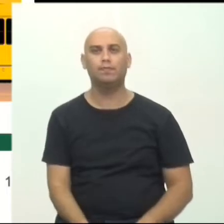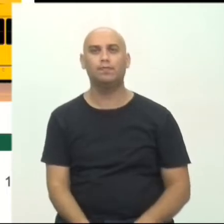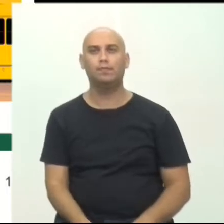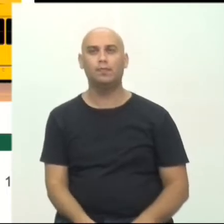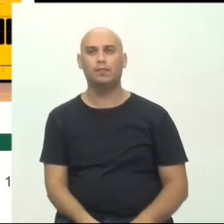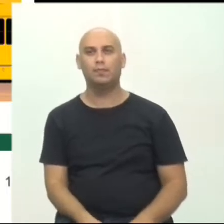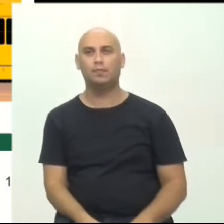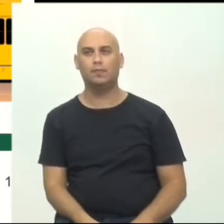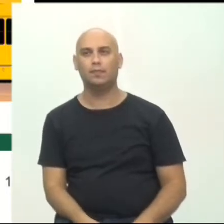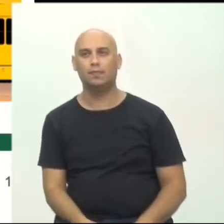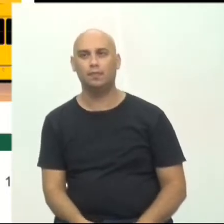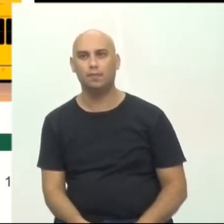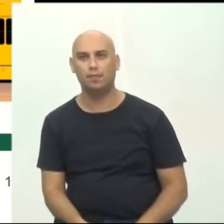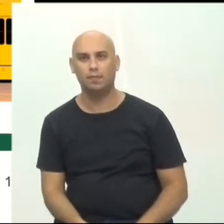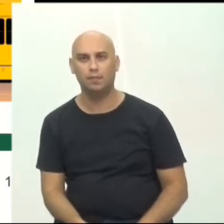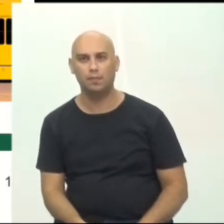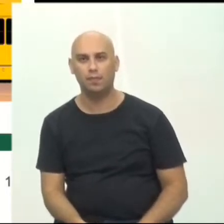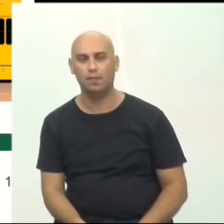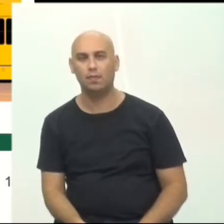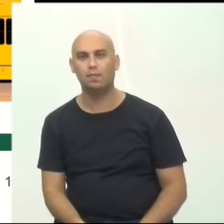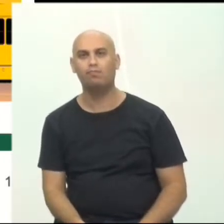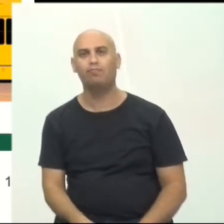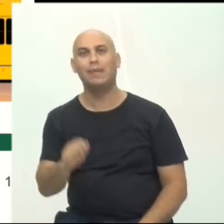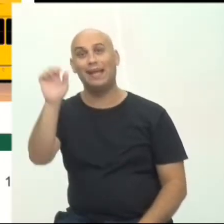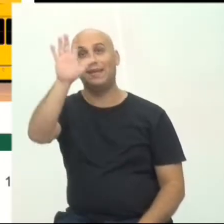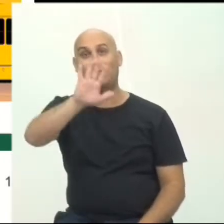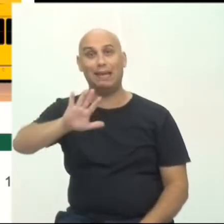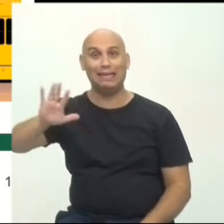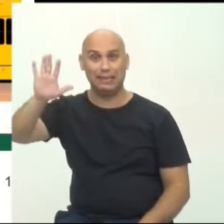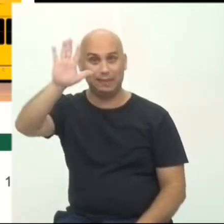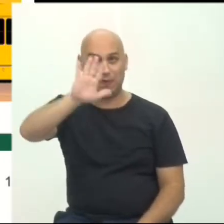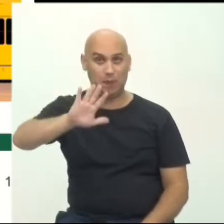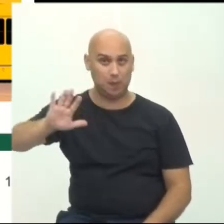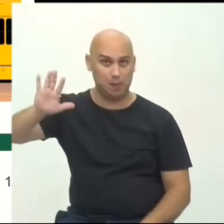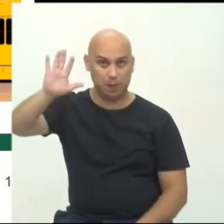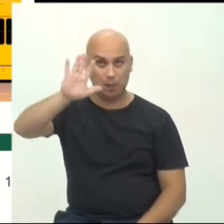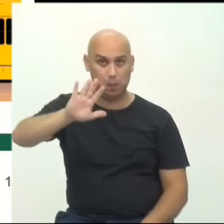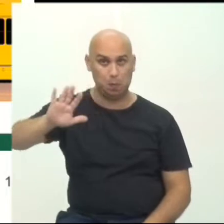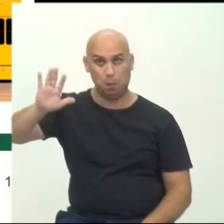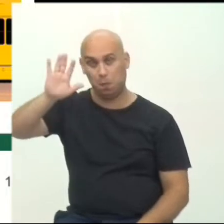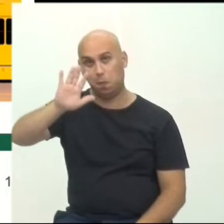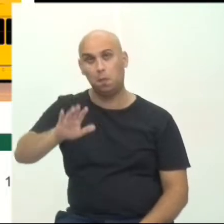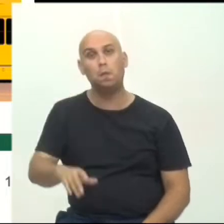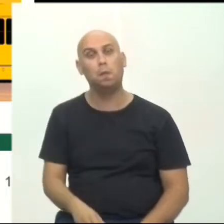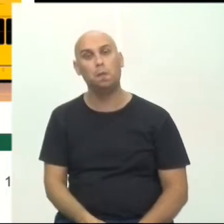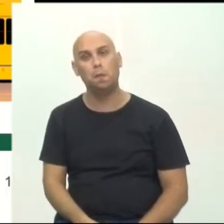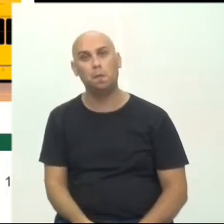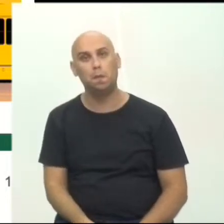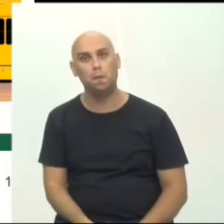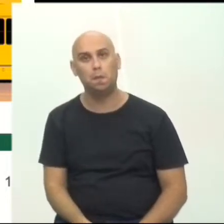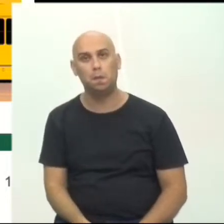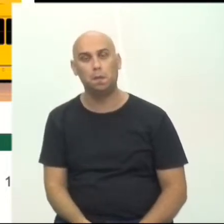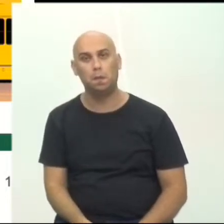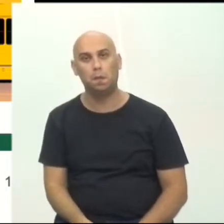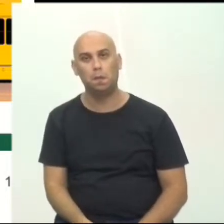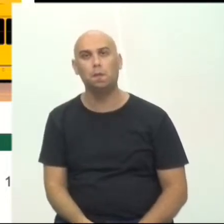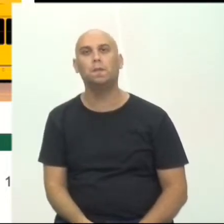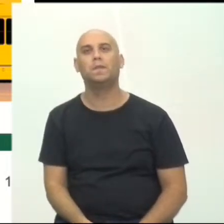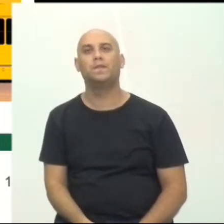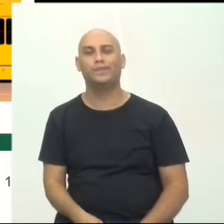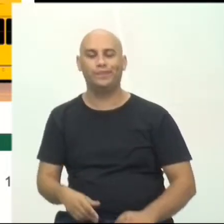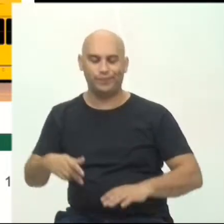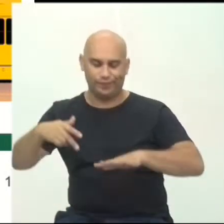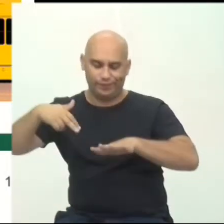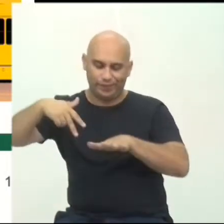Exatamente. Essa imagem mostra que, ao longo desses trechos, aonde há faixa de